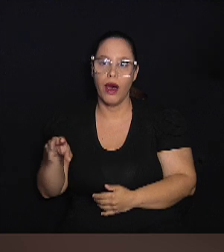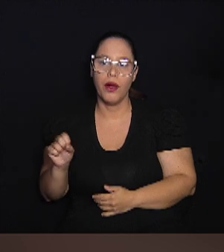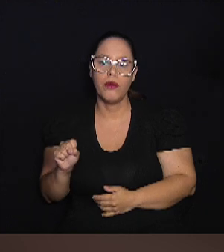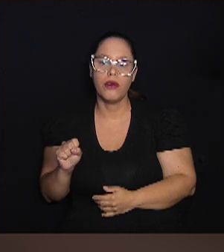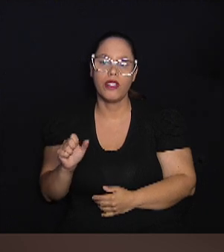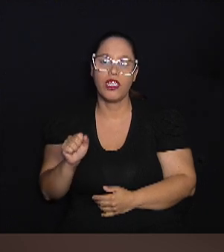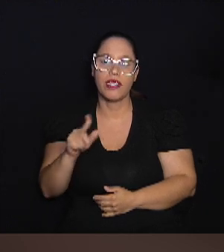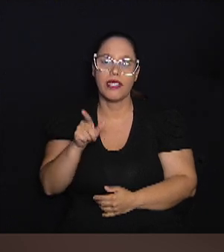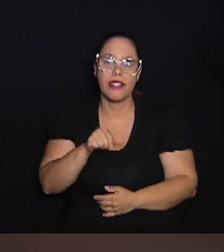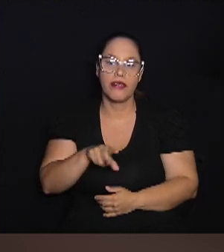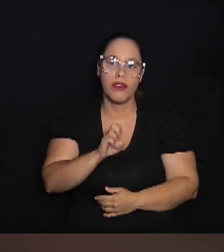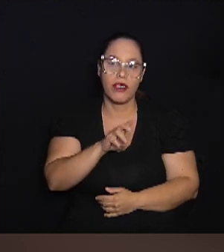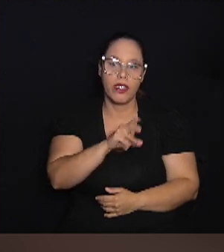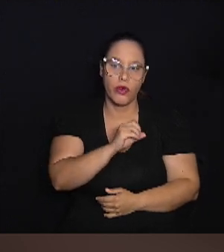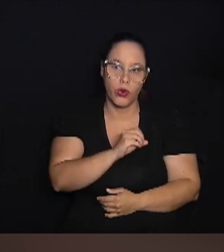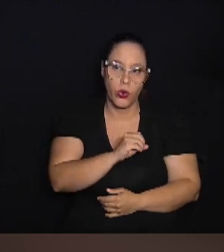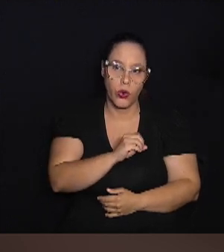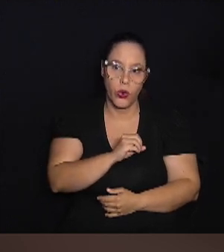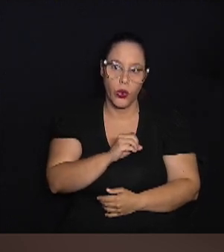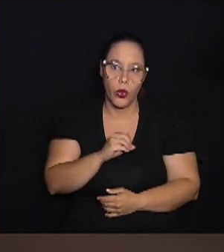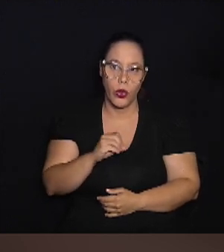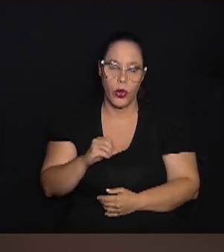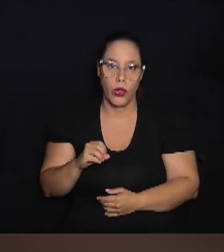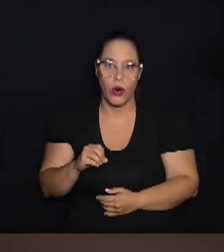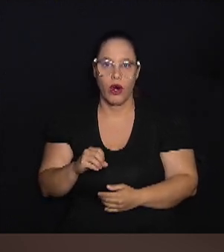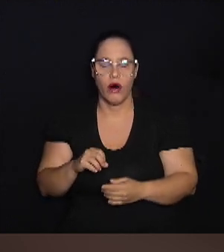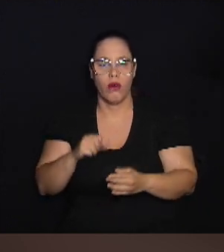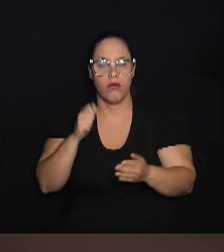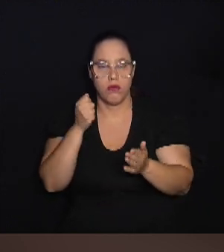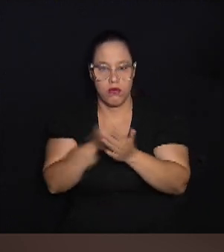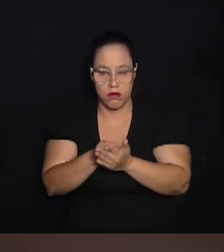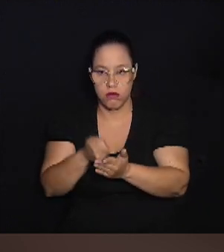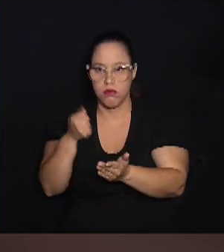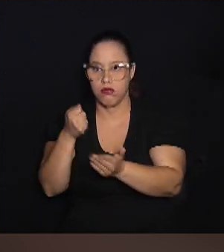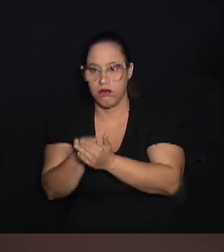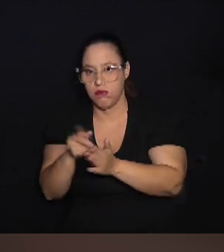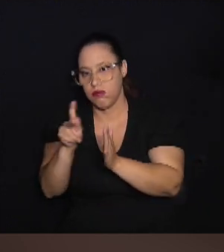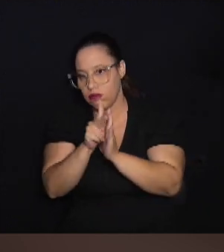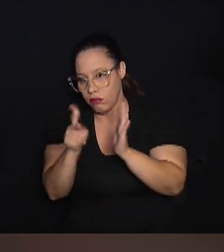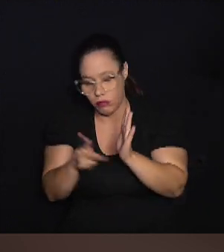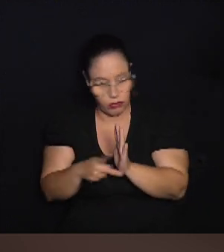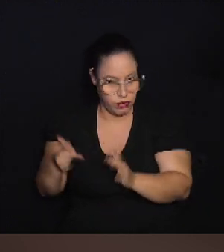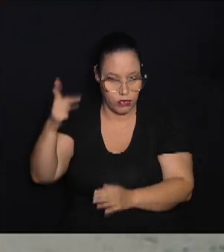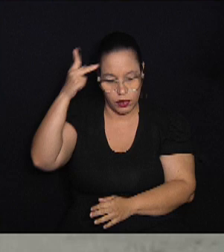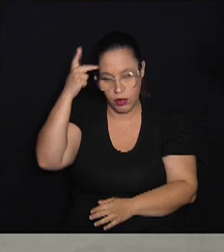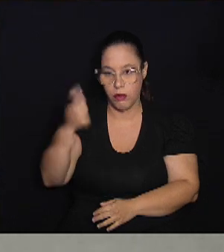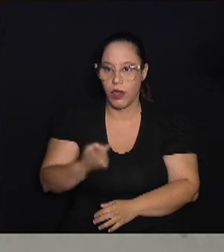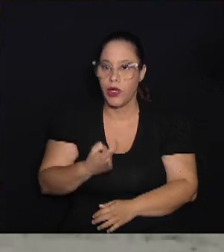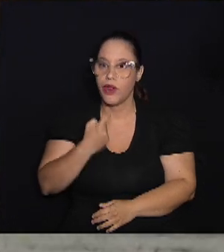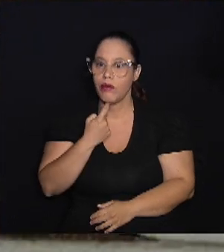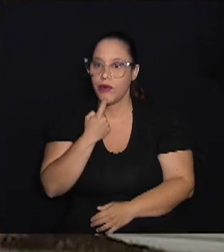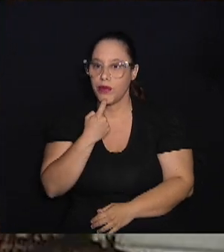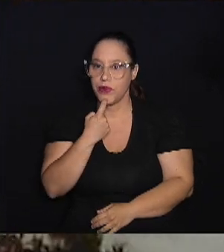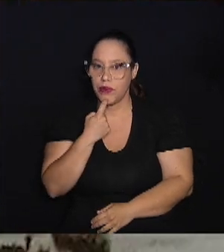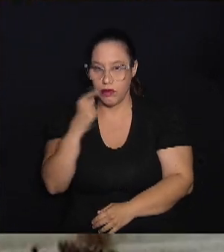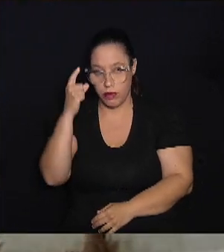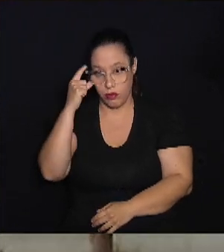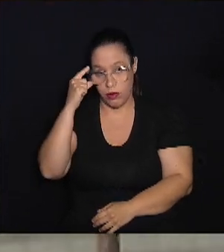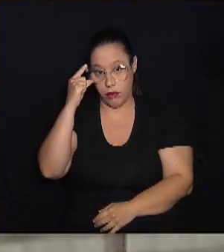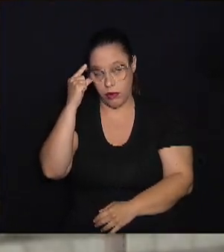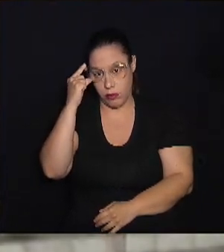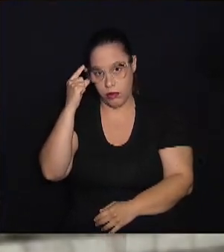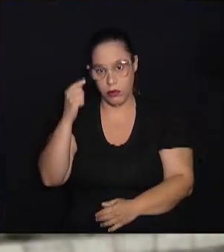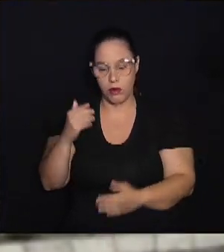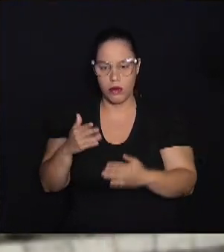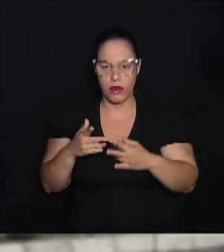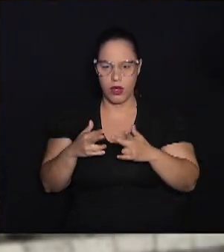um renomado arquiteto que assinou diversos projetos em São Paulo e Campinas. E apesar de ter passado